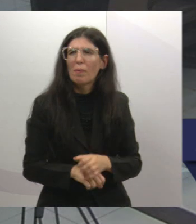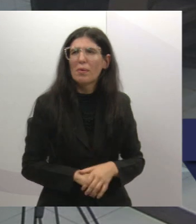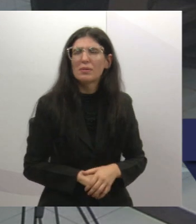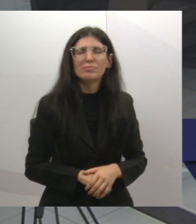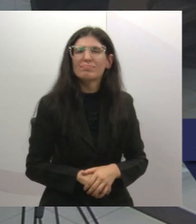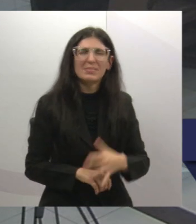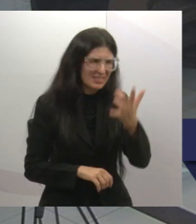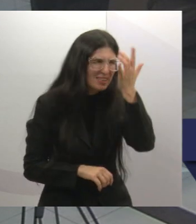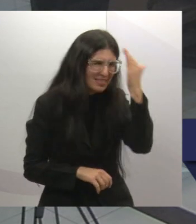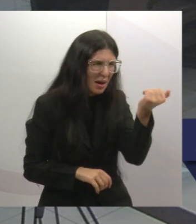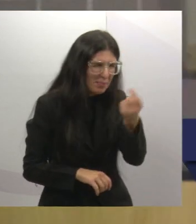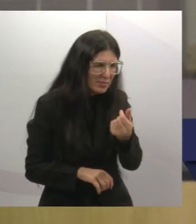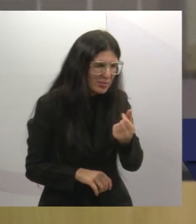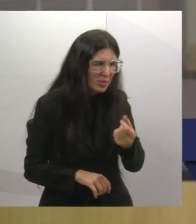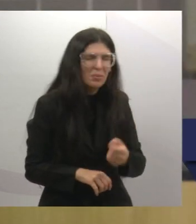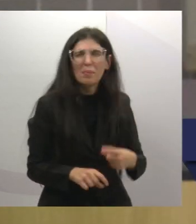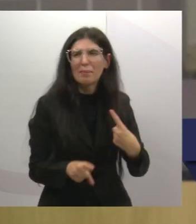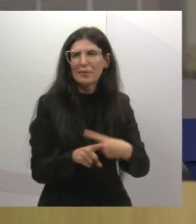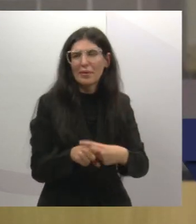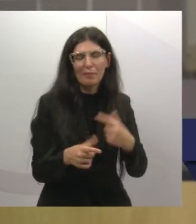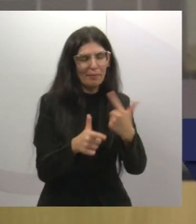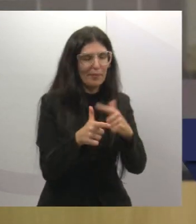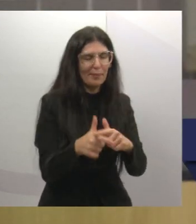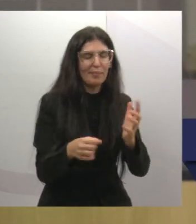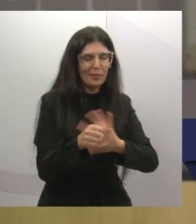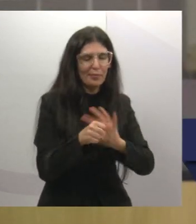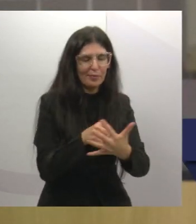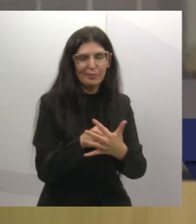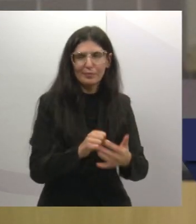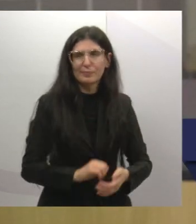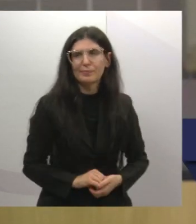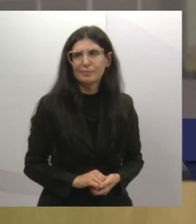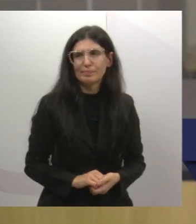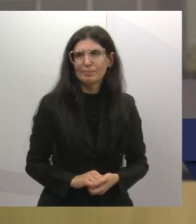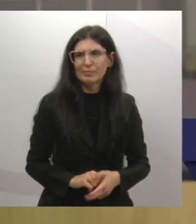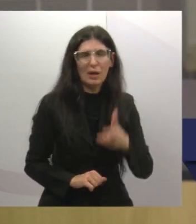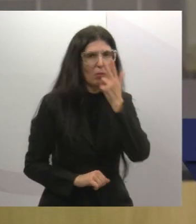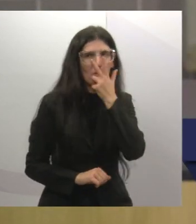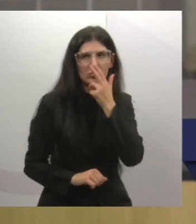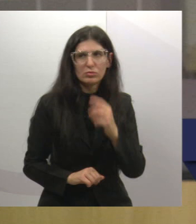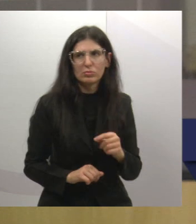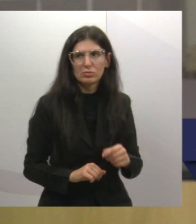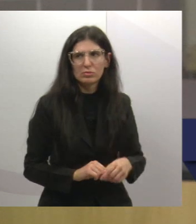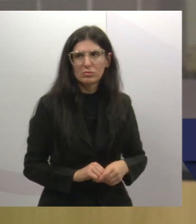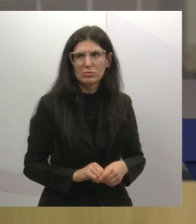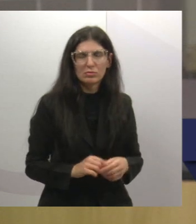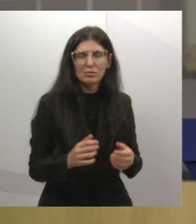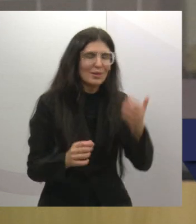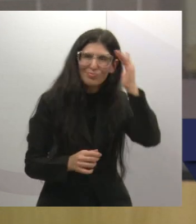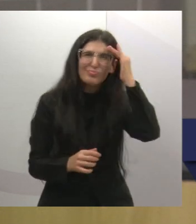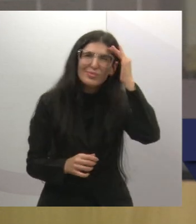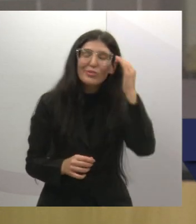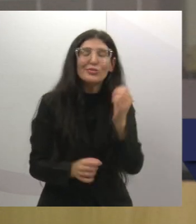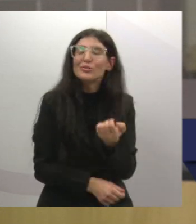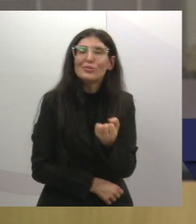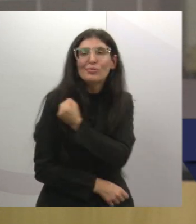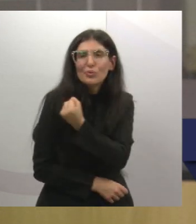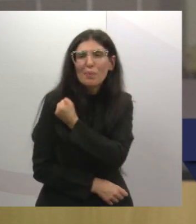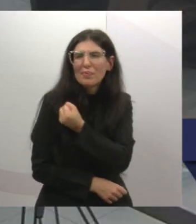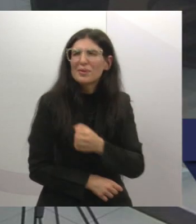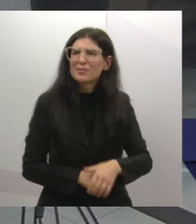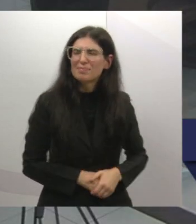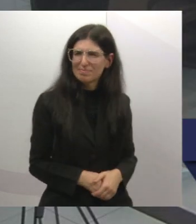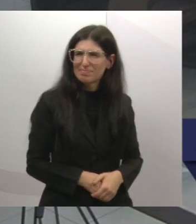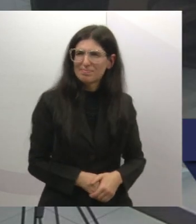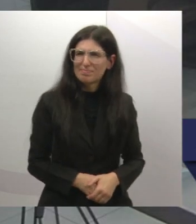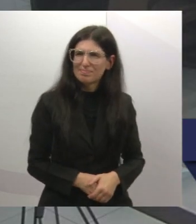causa da pandemia, que sem dúvida vai cair muito mais ainda. Você está perguntando